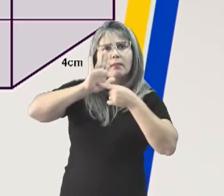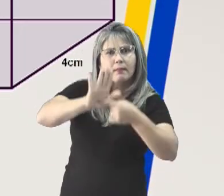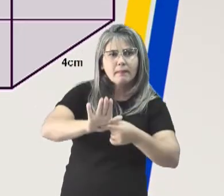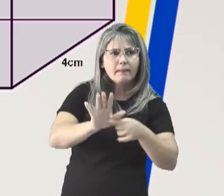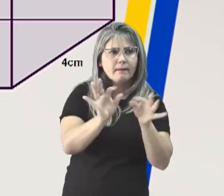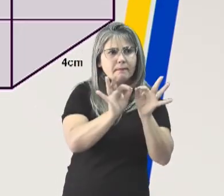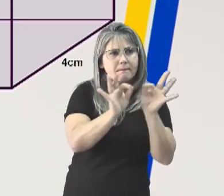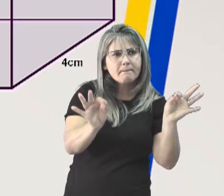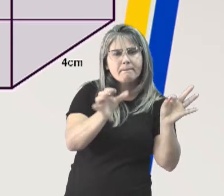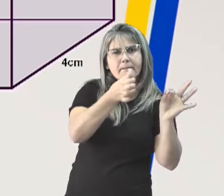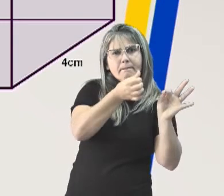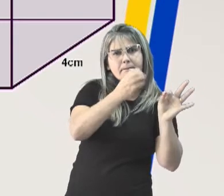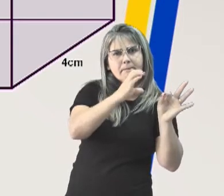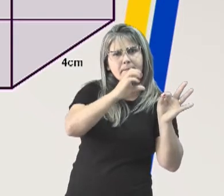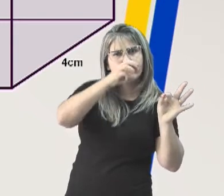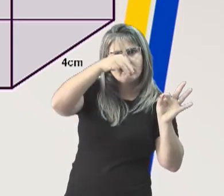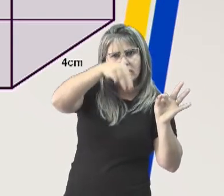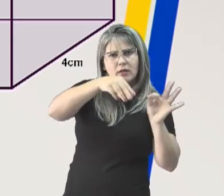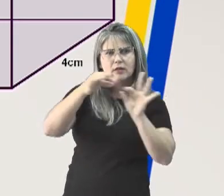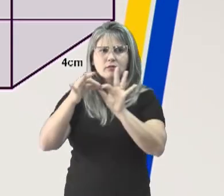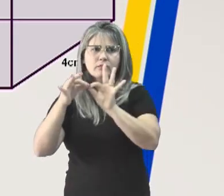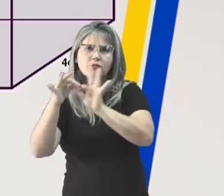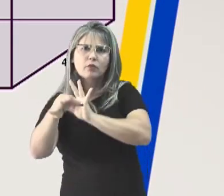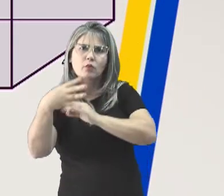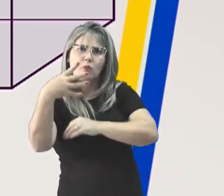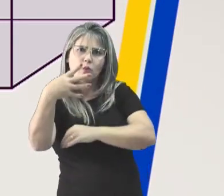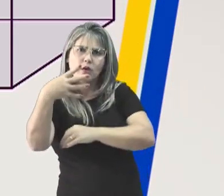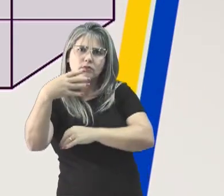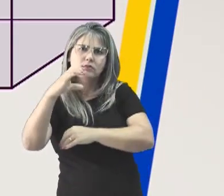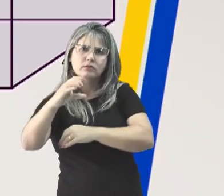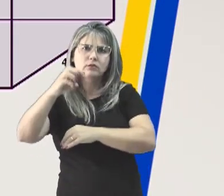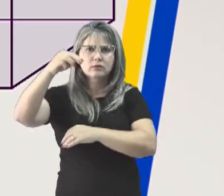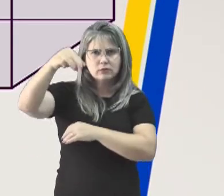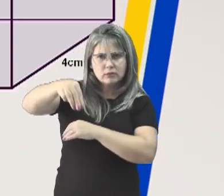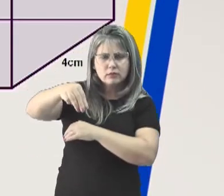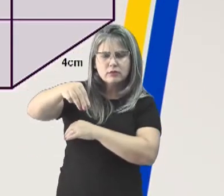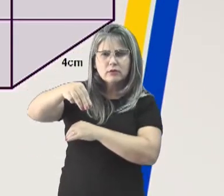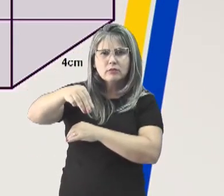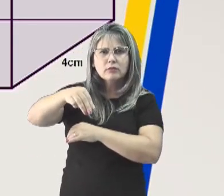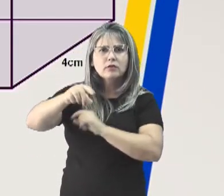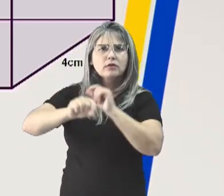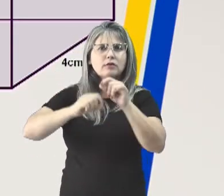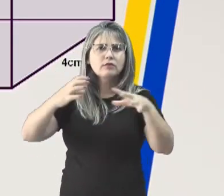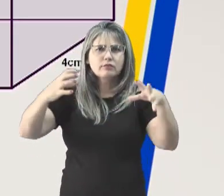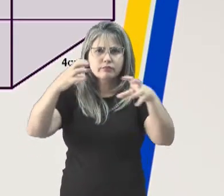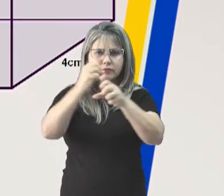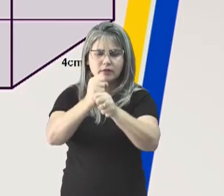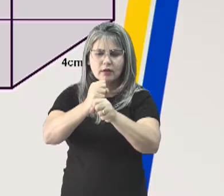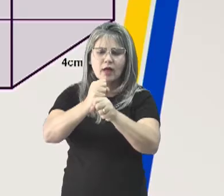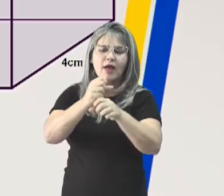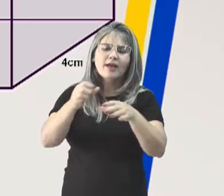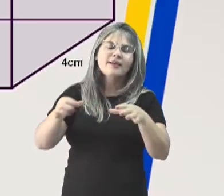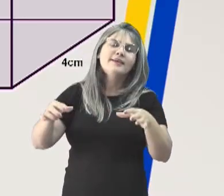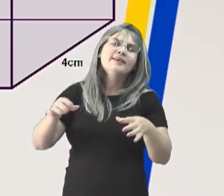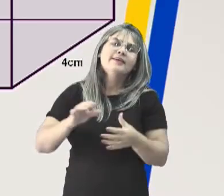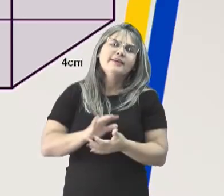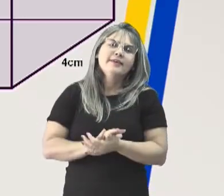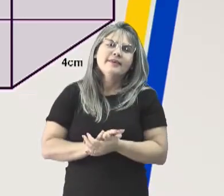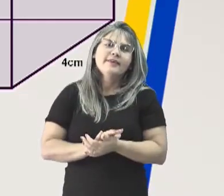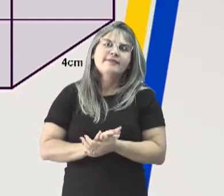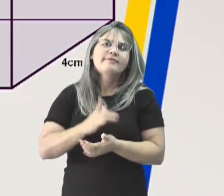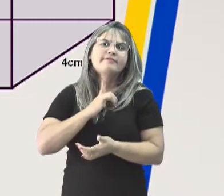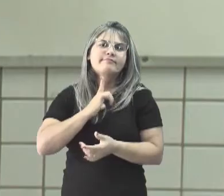quer saber, quando eu pegar todas as medidas, aliás, todo o conteúdo da caixa, né? E colocar